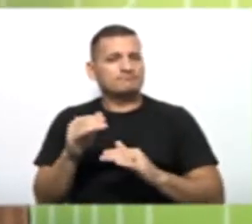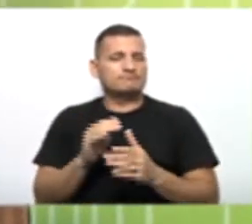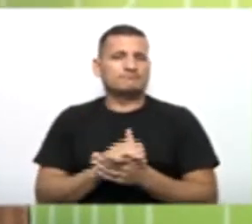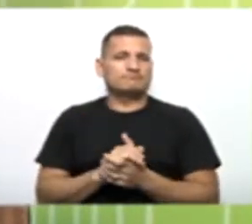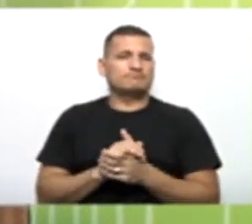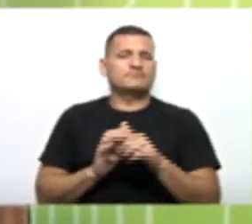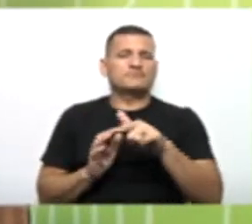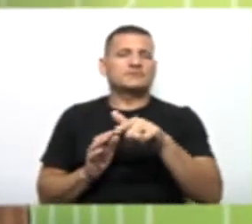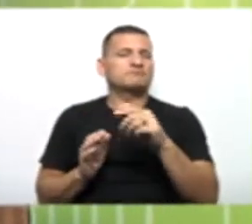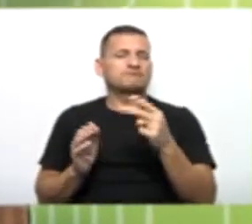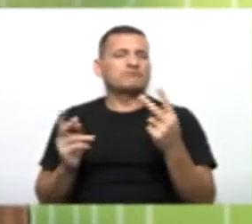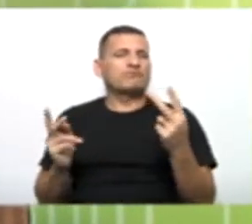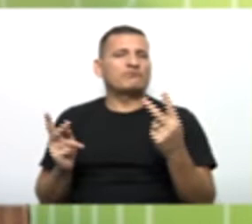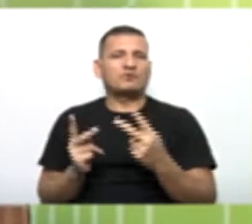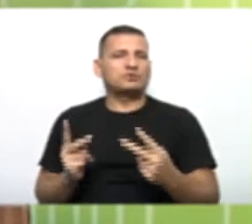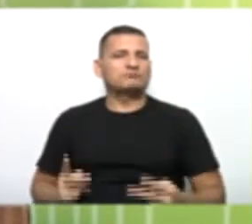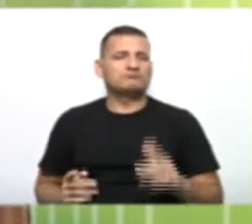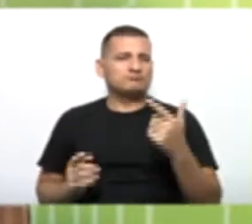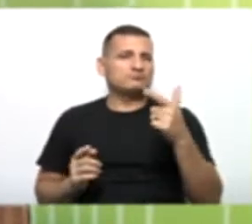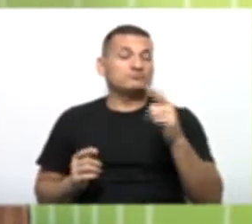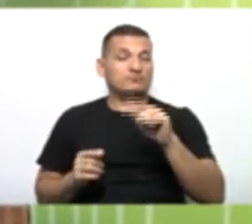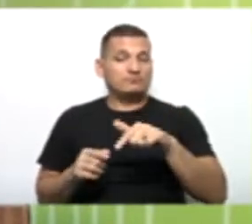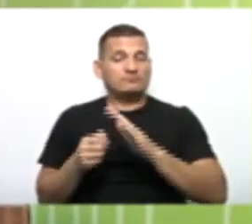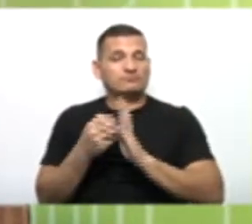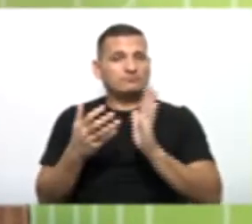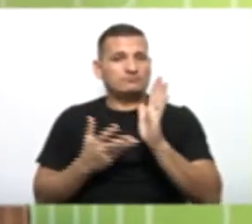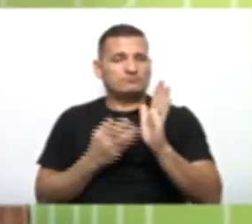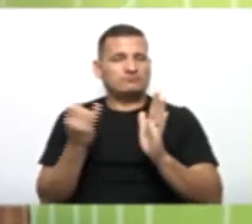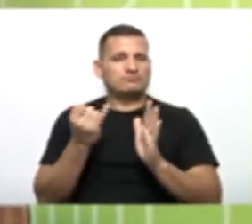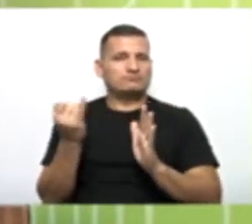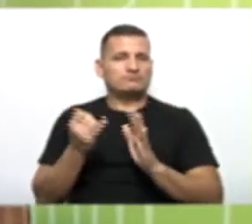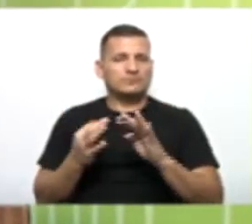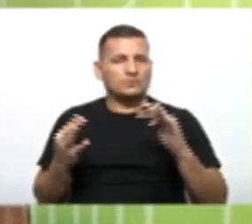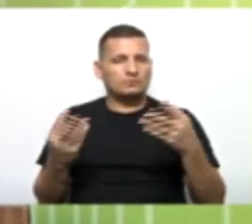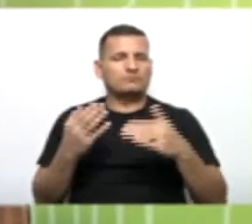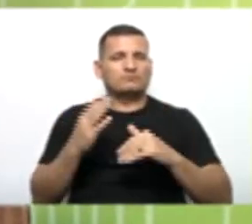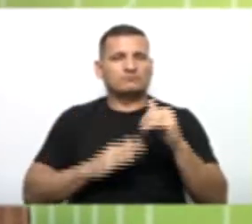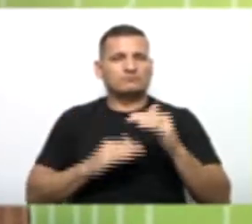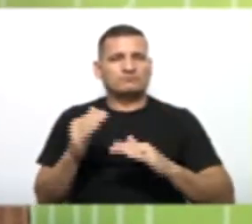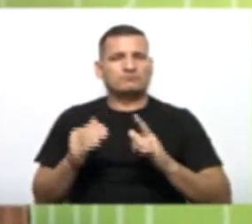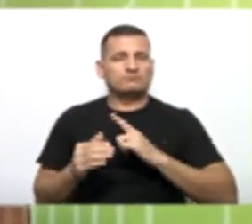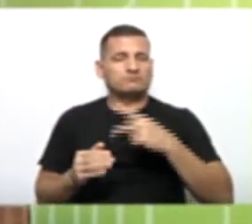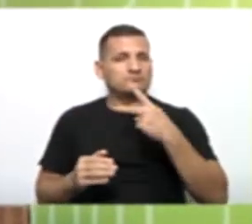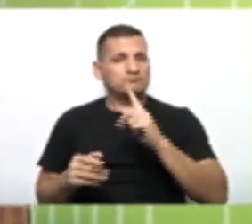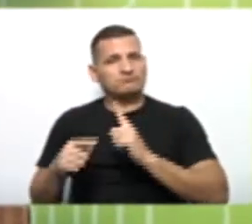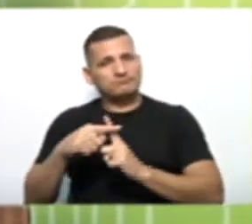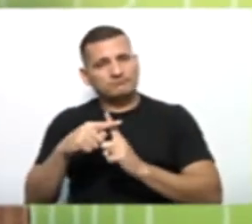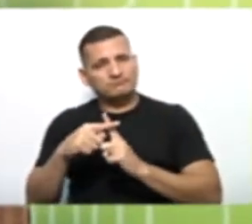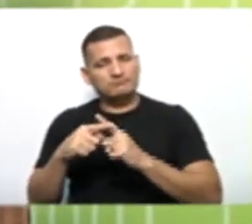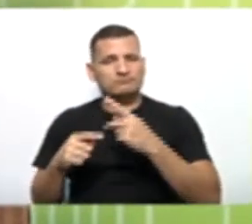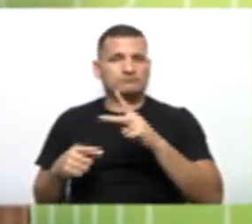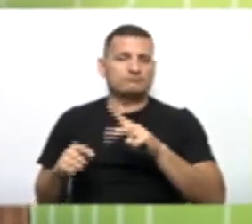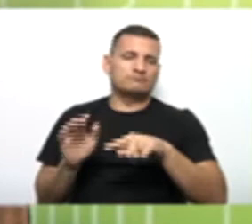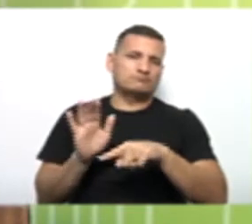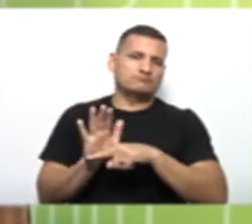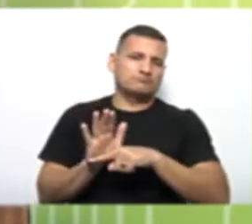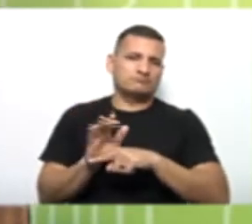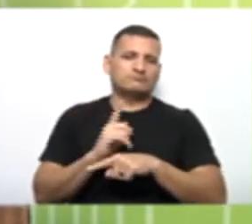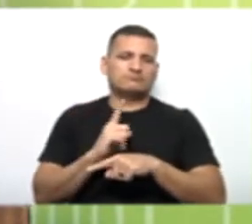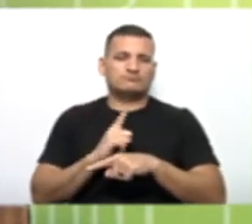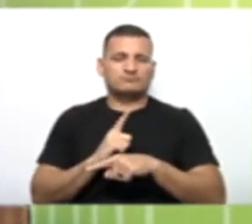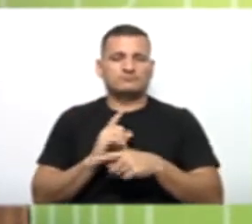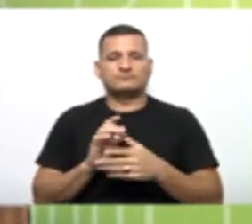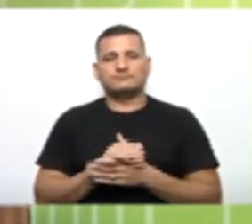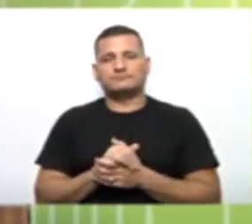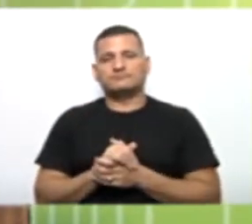desvalorizam esses aspectos que são aspectos importantes toda profissão tem o seu bônus e tem os seus donos né professor